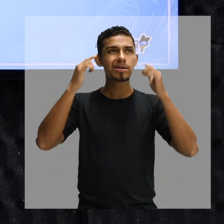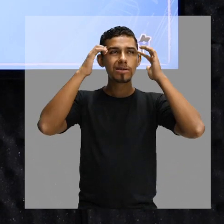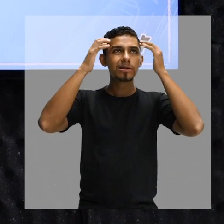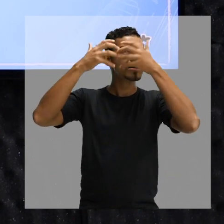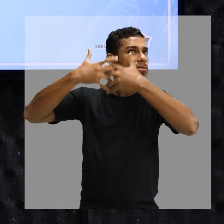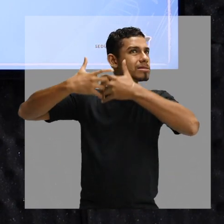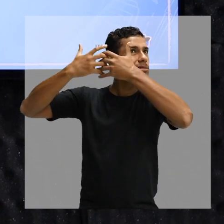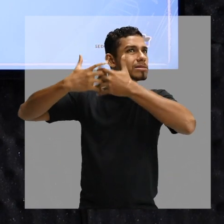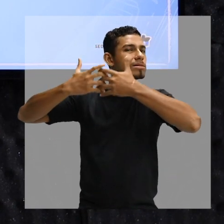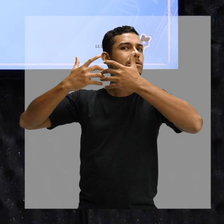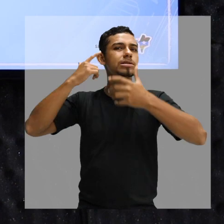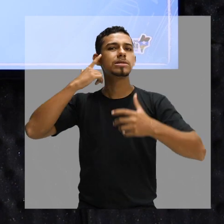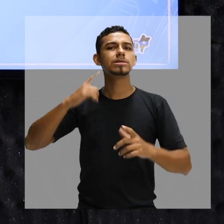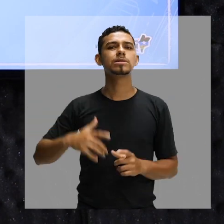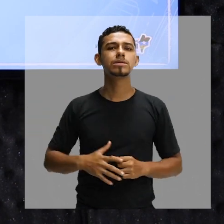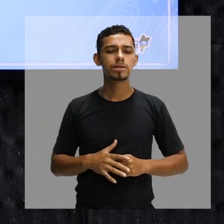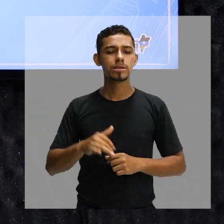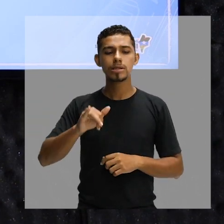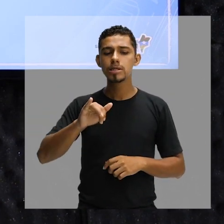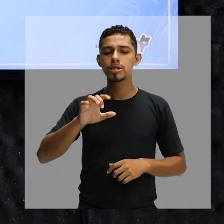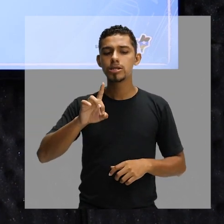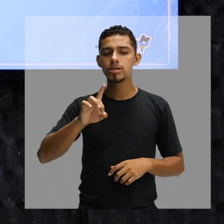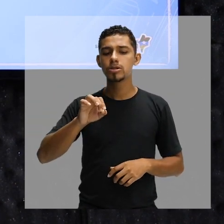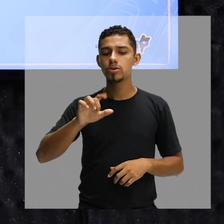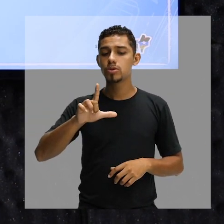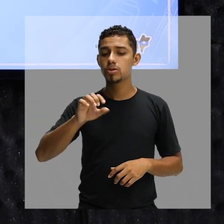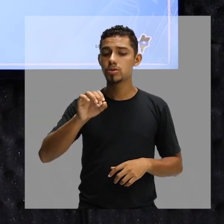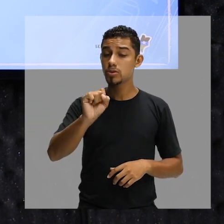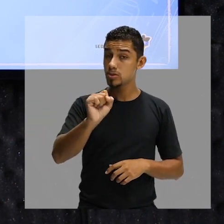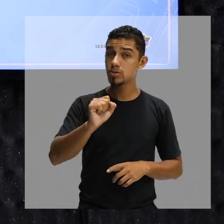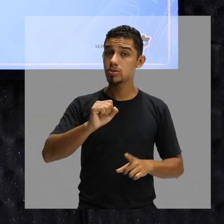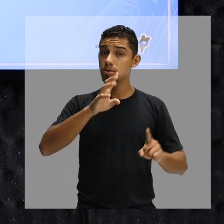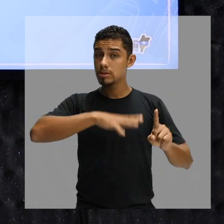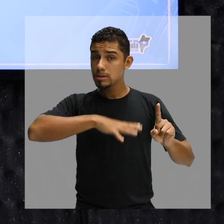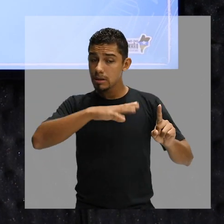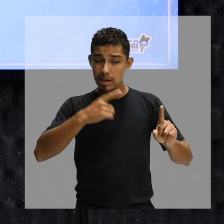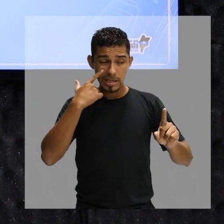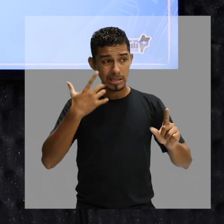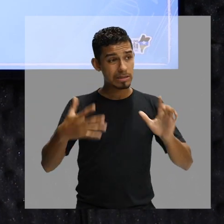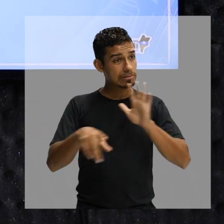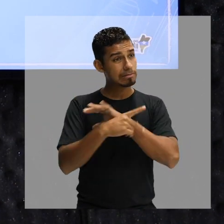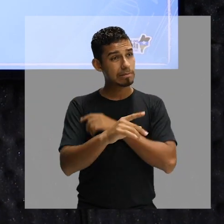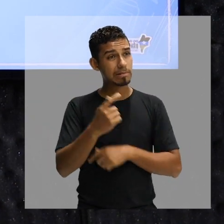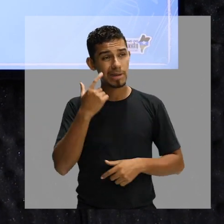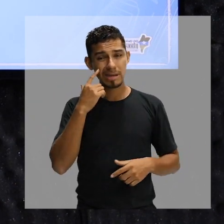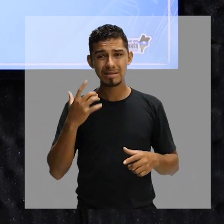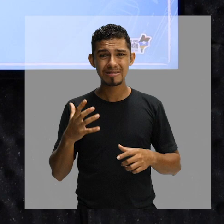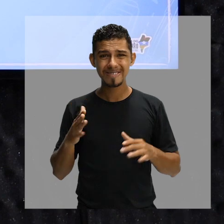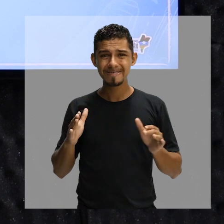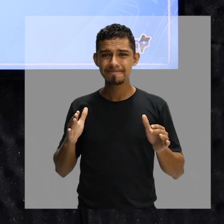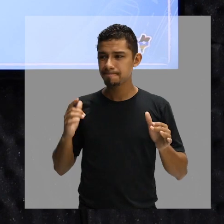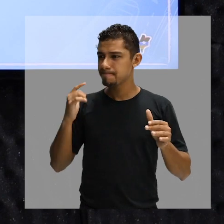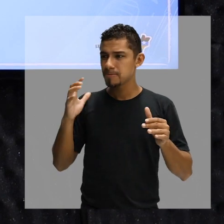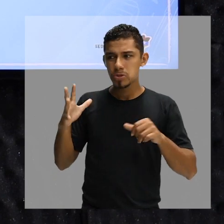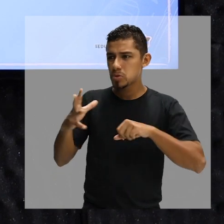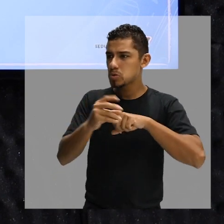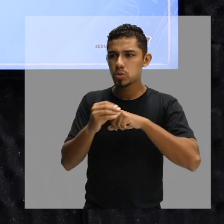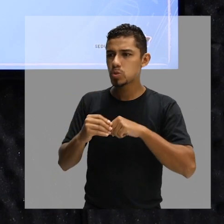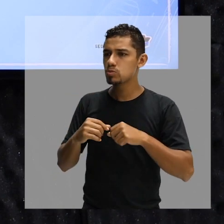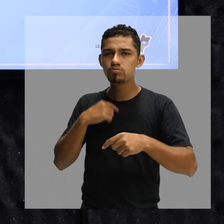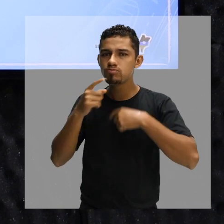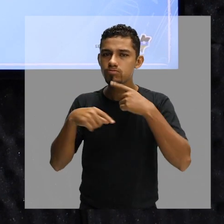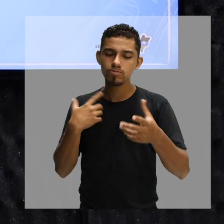atrapalham o conhecimento. Os ídolos, eles cessam o conhecimento, não nos possibilitam o